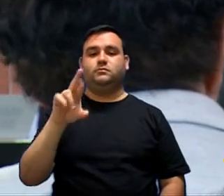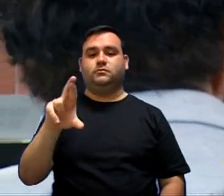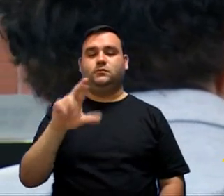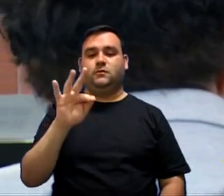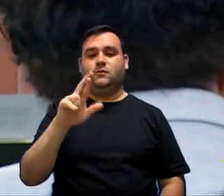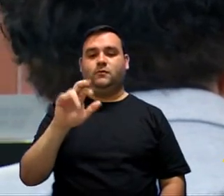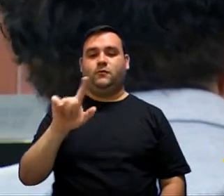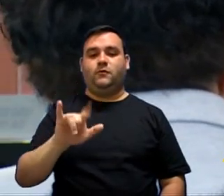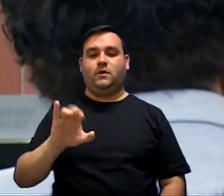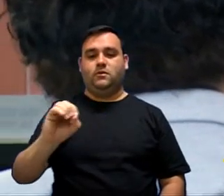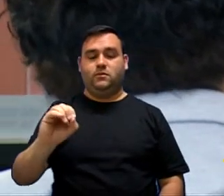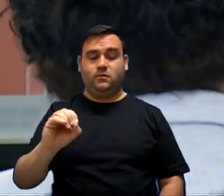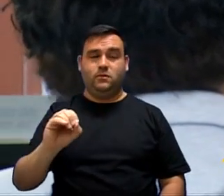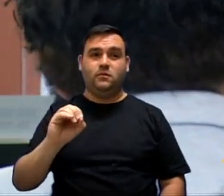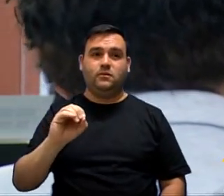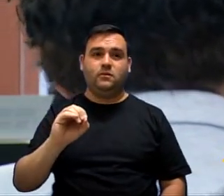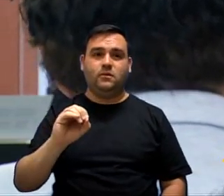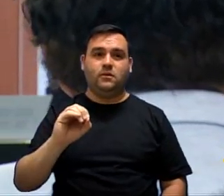Fázio Júnior.